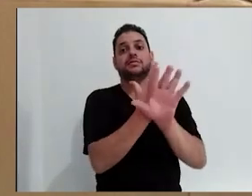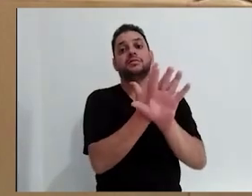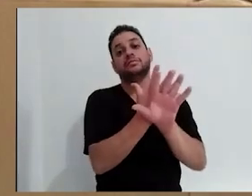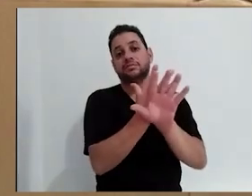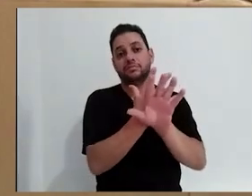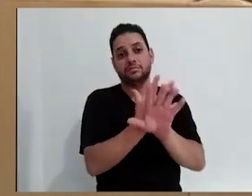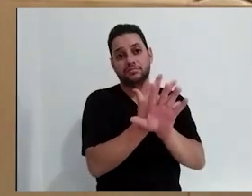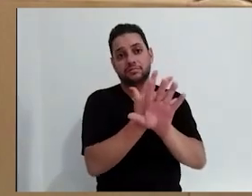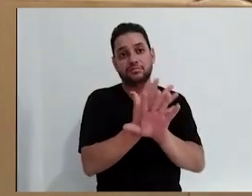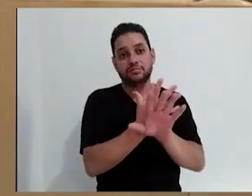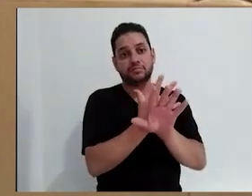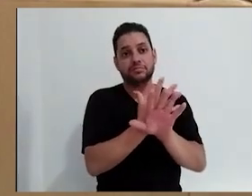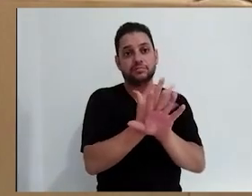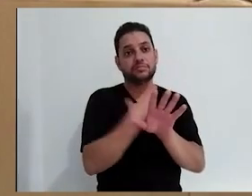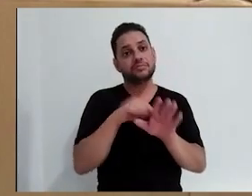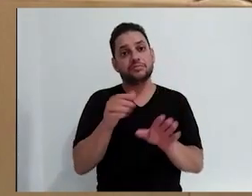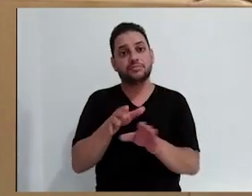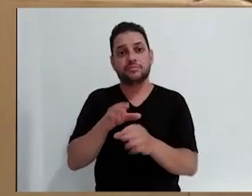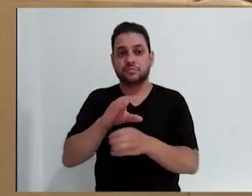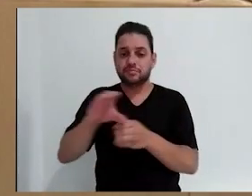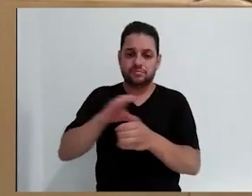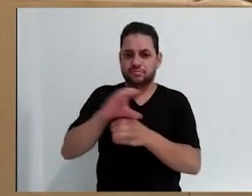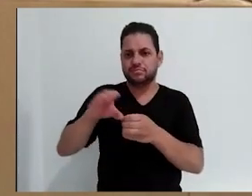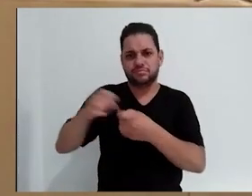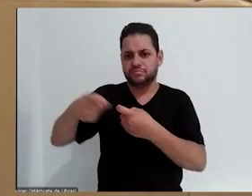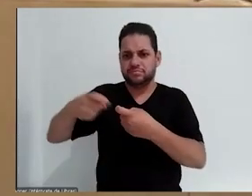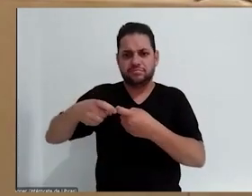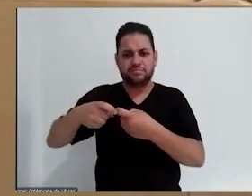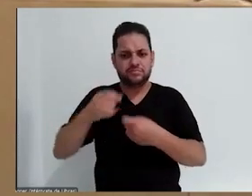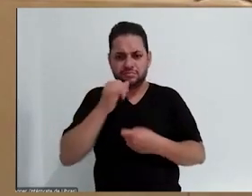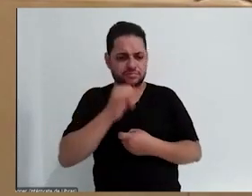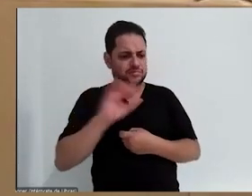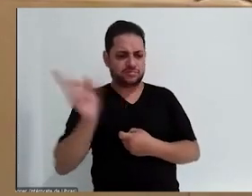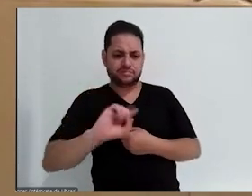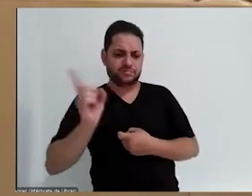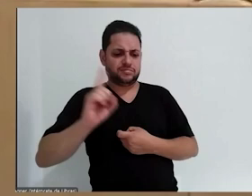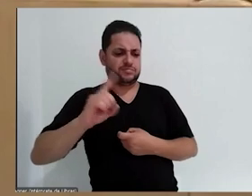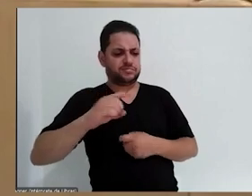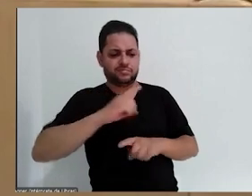Conselho de Medicina dizendo, não vai fazer. Né? Então,